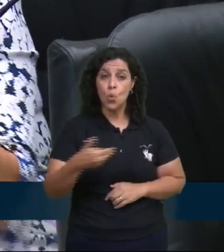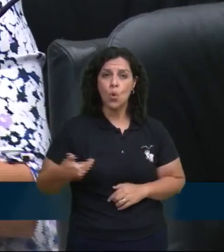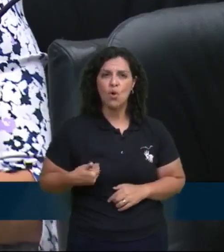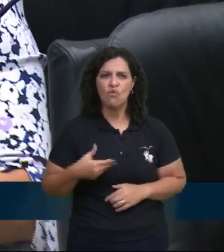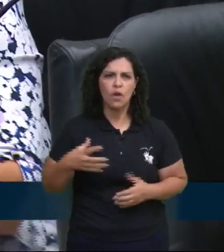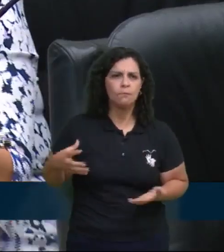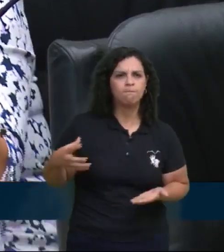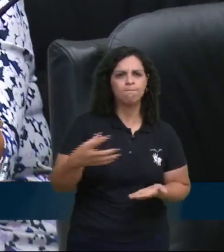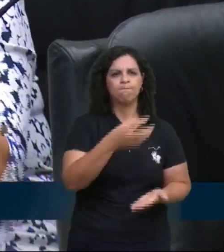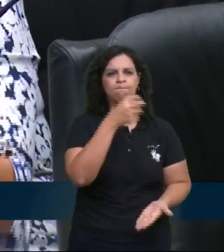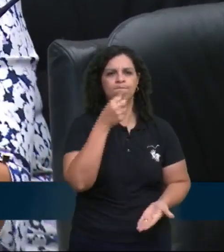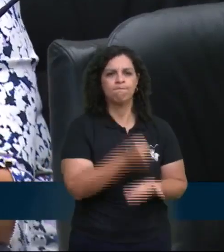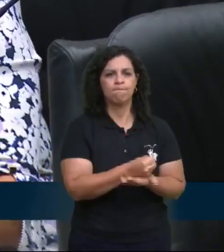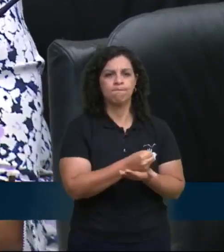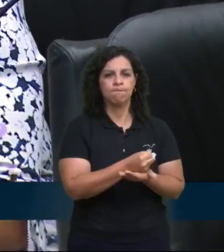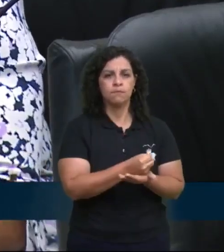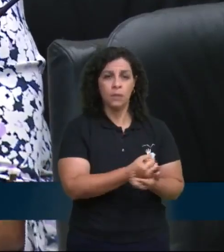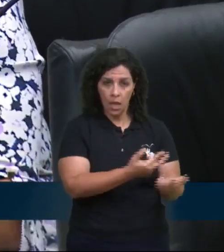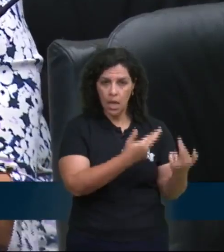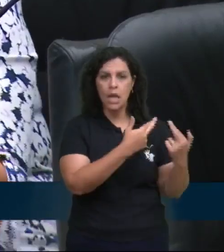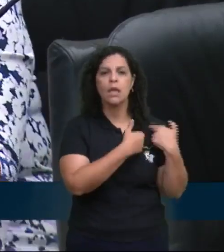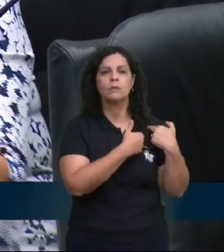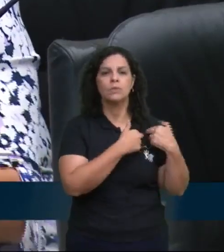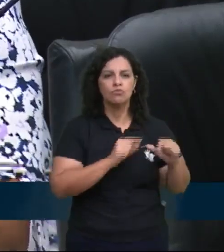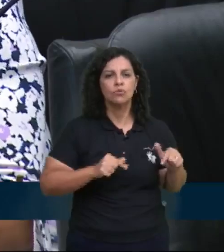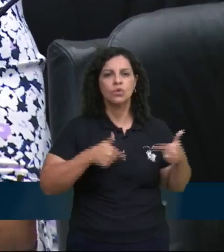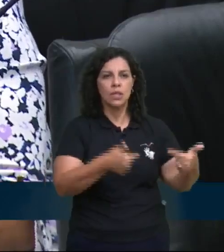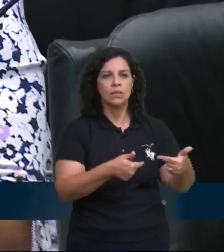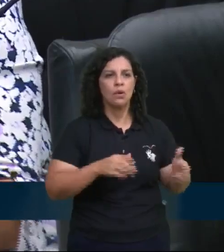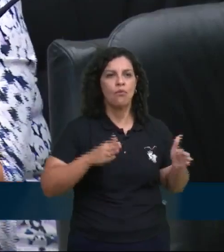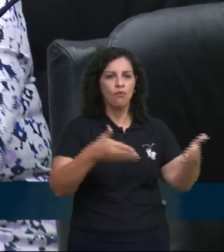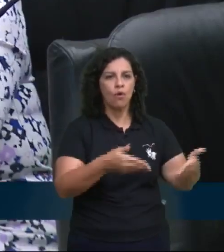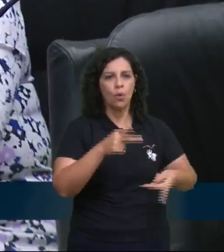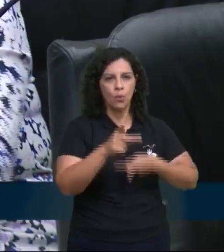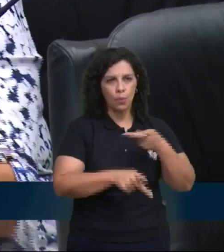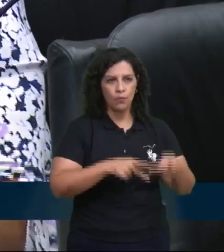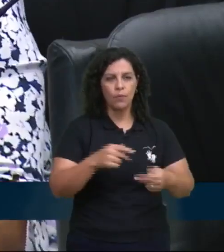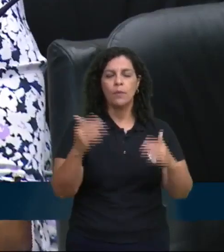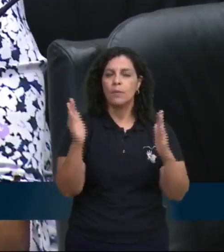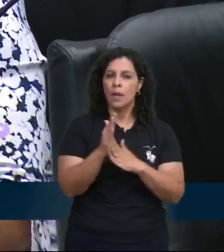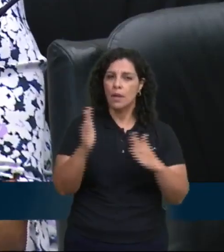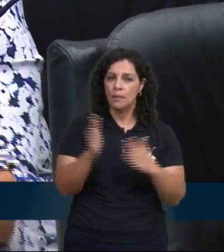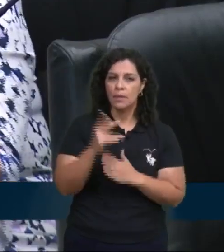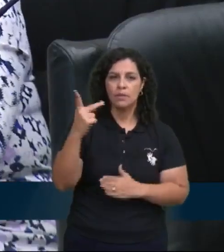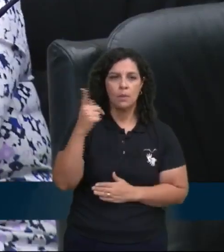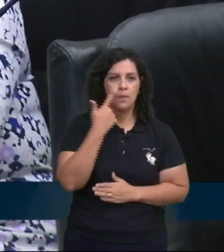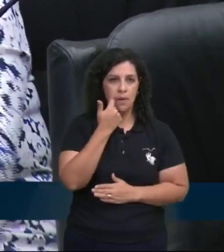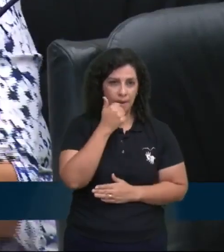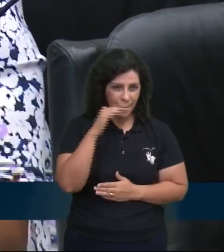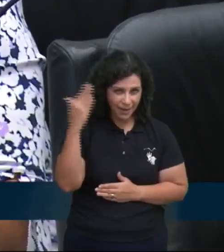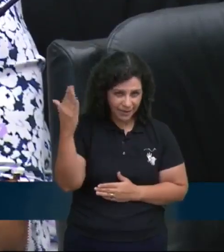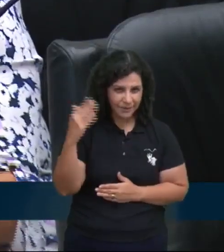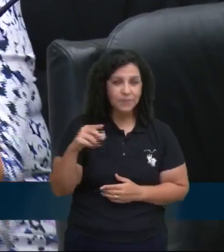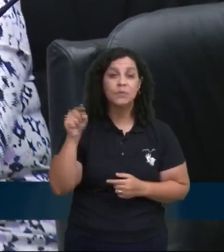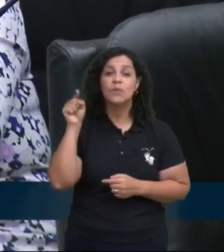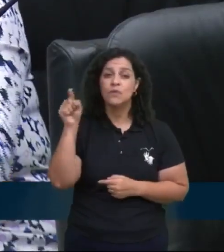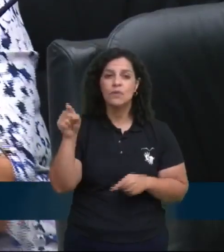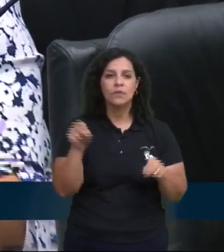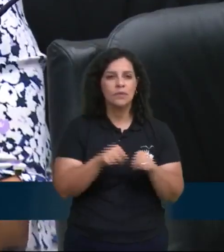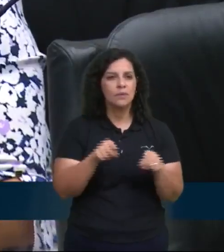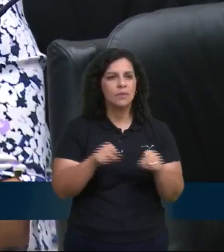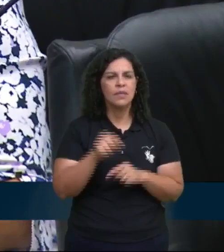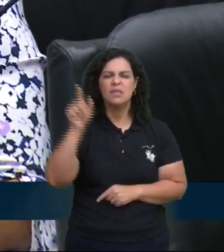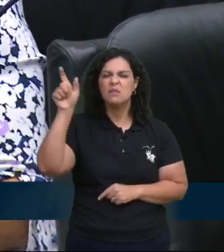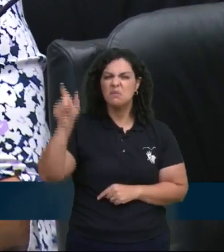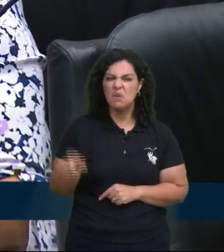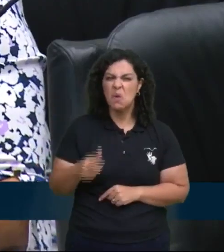da atuação forte do Estado em prol da população. Então, meus parabéns, parabéns a você. Ele é um